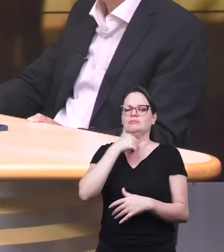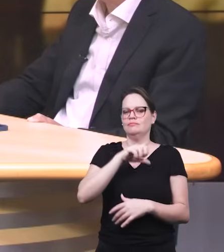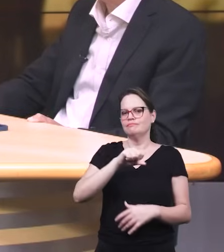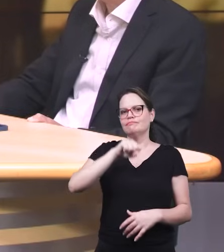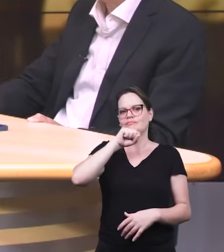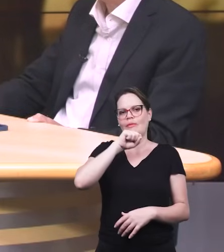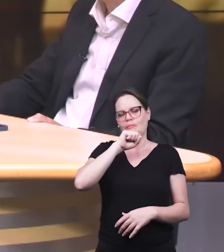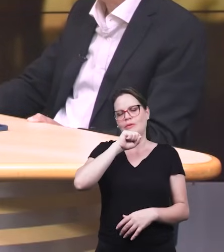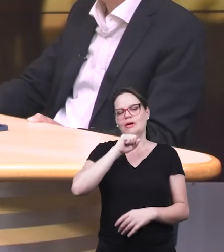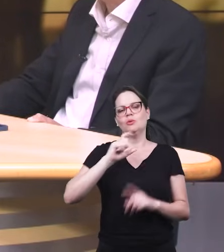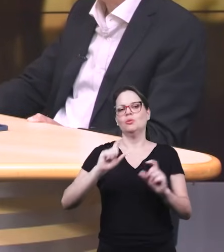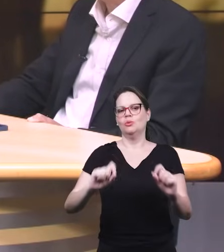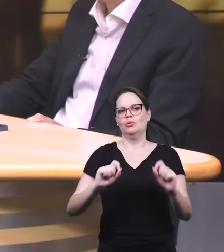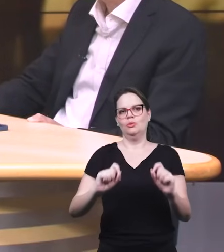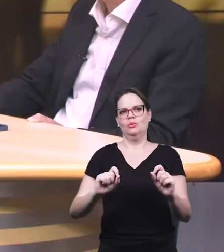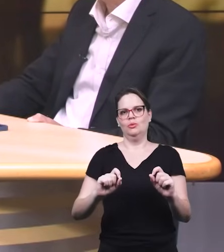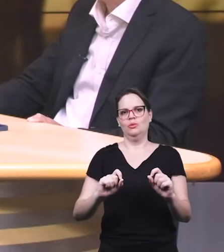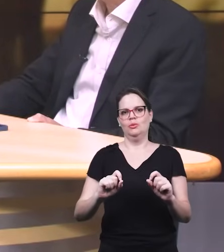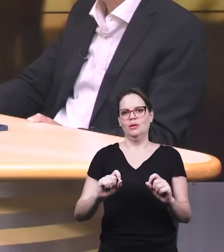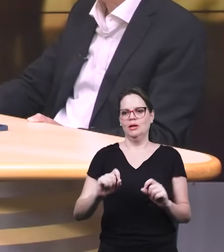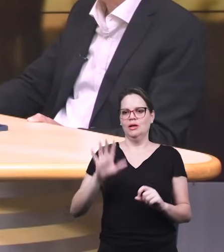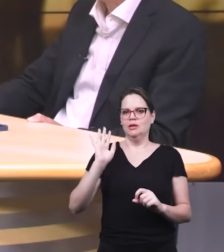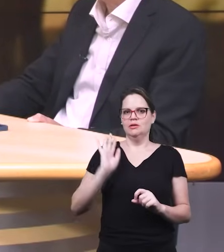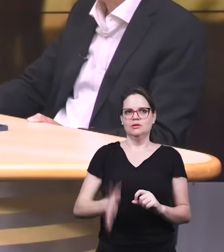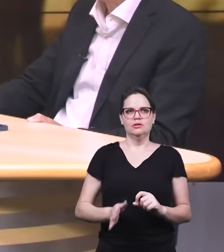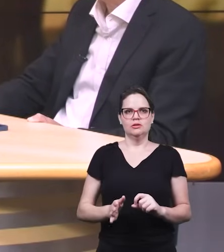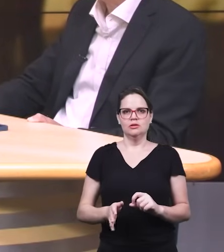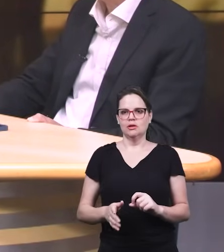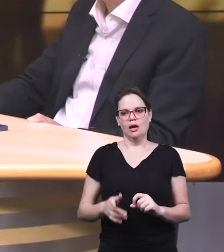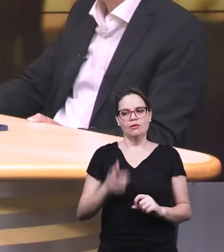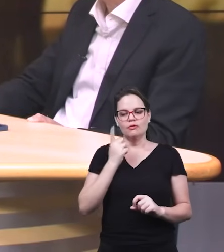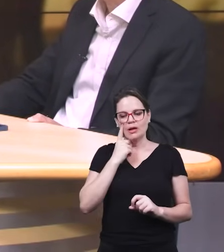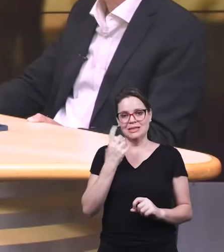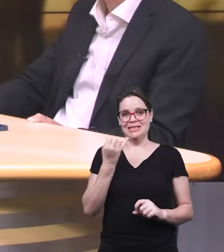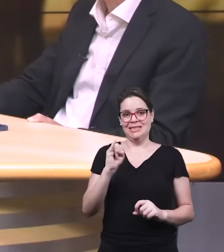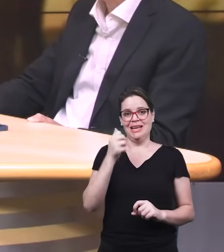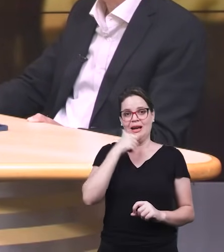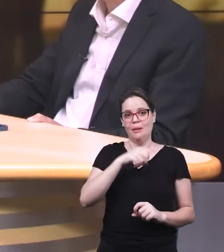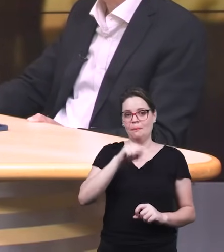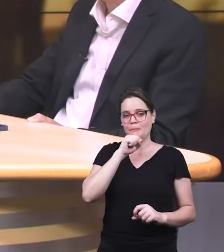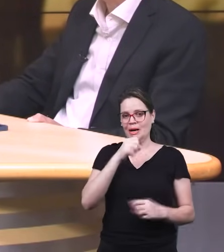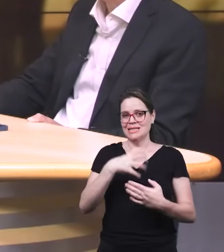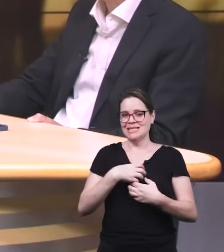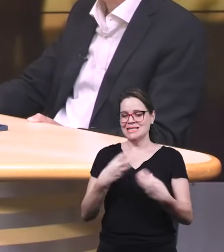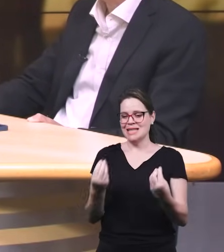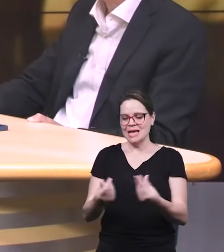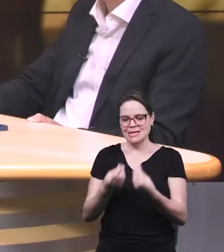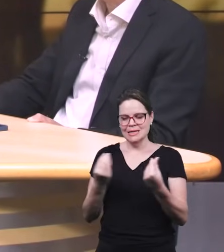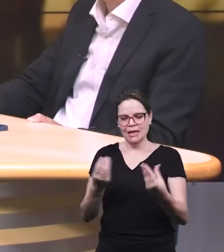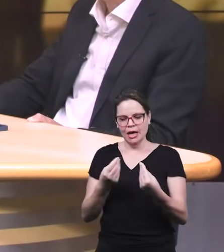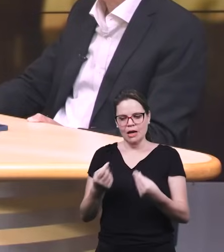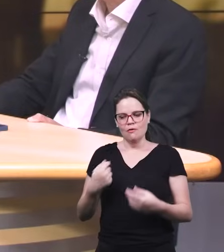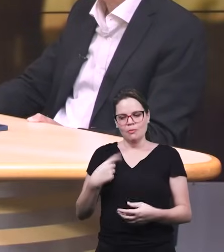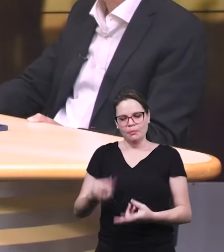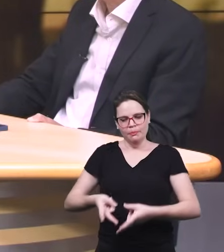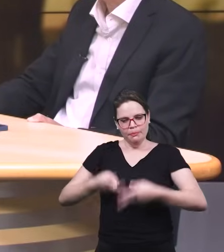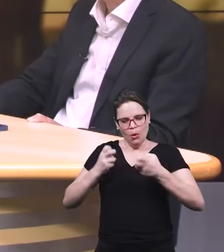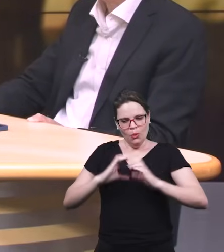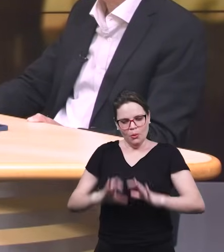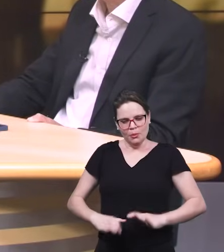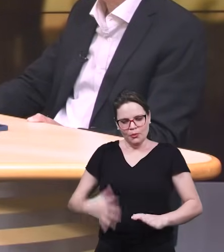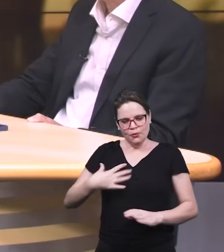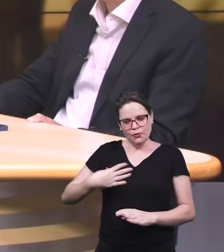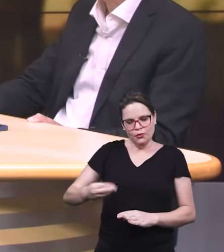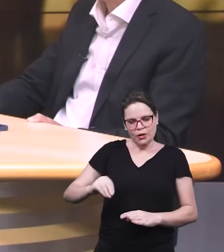os companheiros vão dizer, ela pega os filhos e já coloca numa posição. Porque ela já entendeu ali que